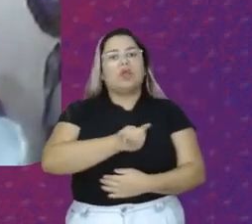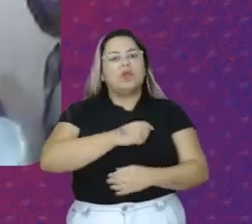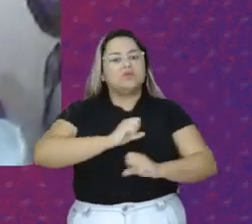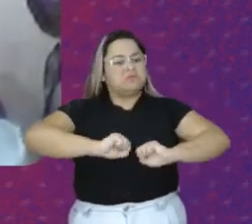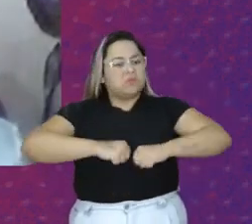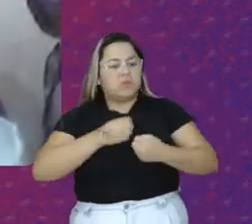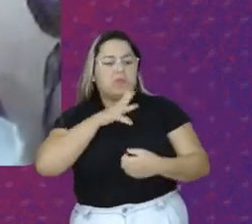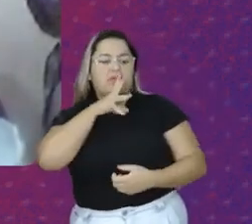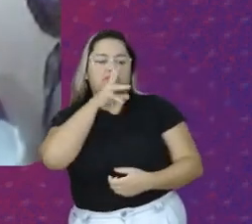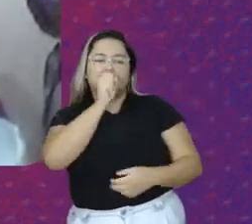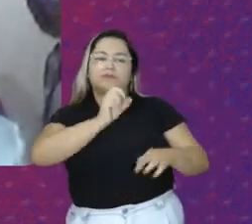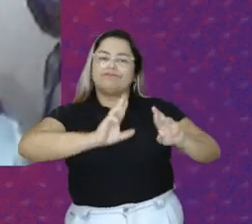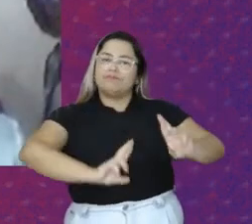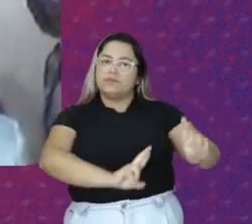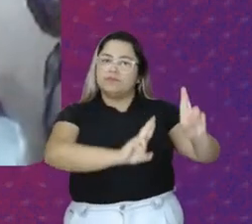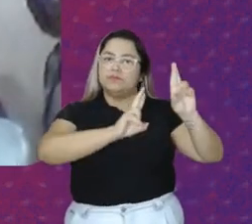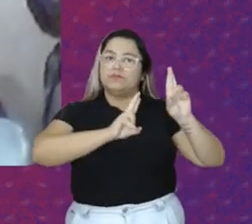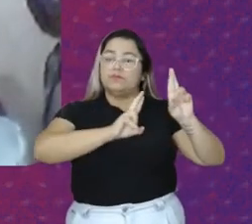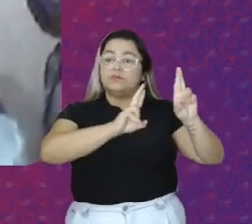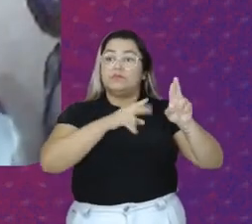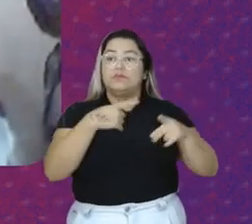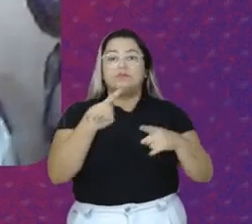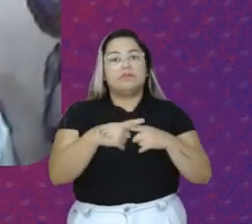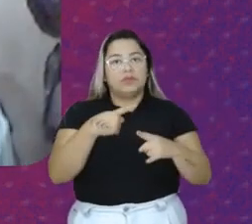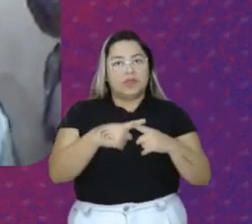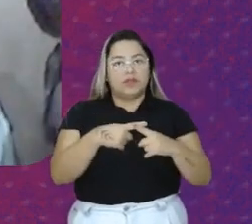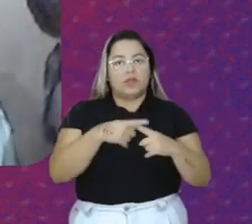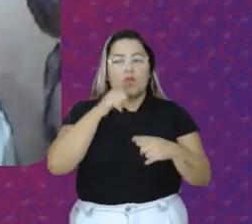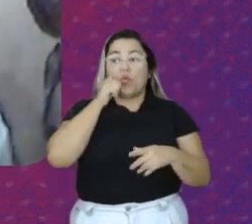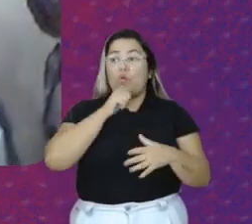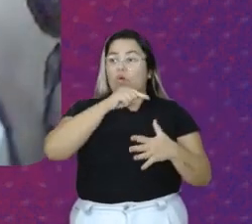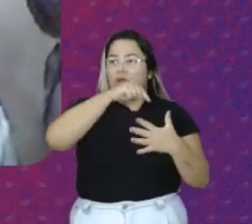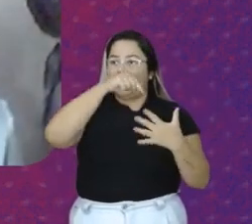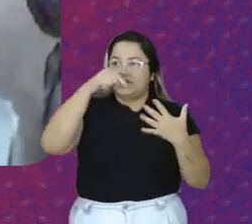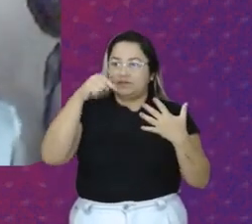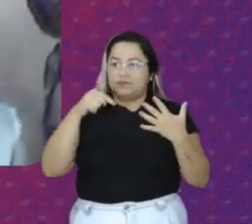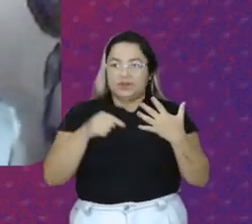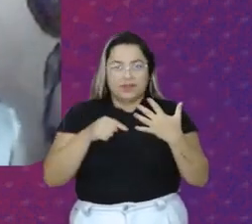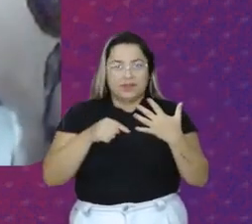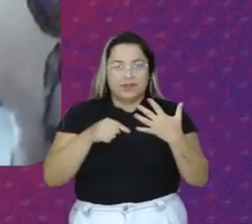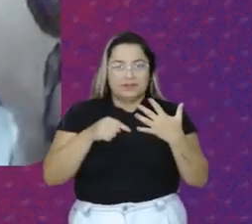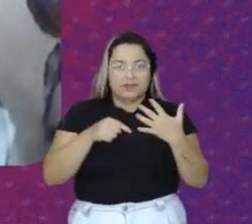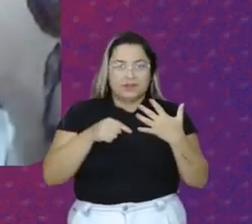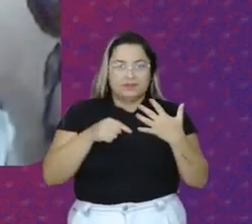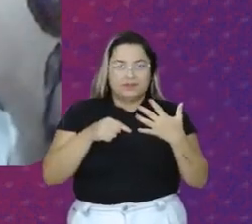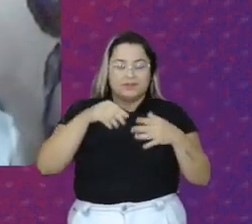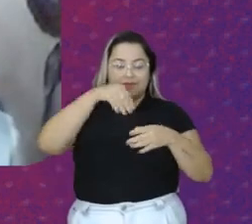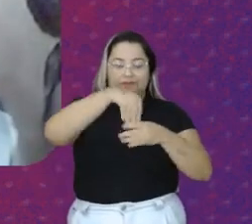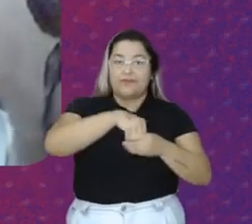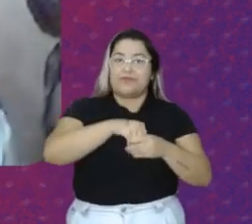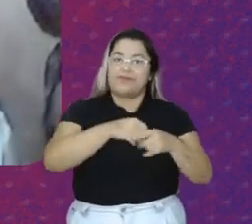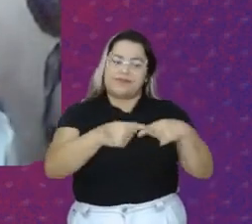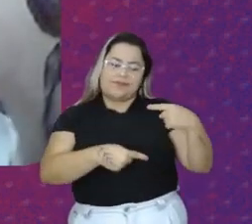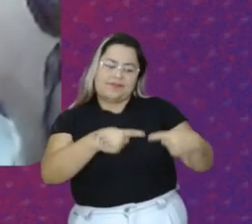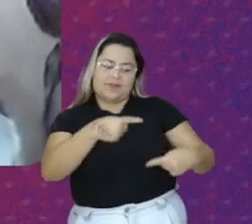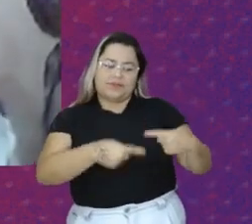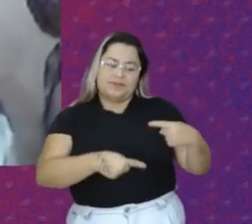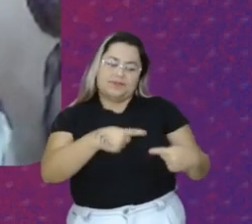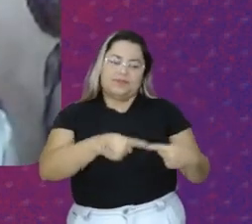grande, muitas esperanças, porque o Elas por Elas nos fez dialogar